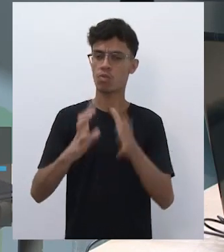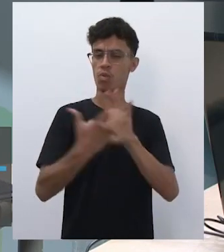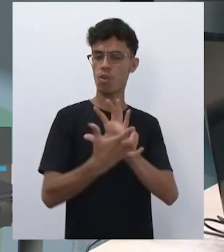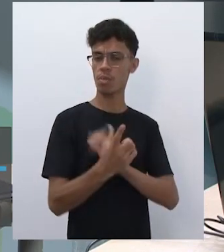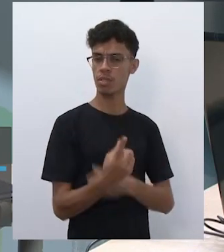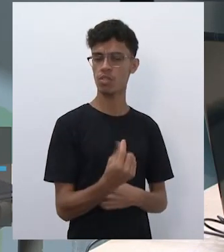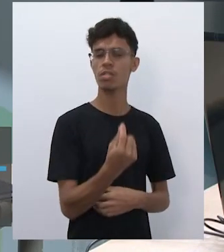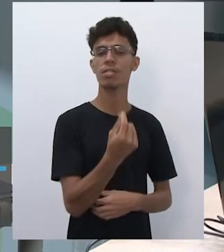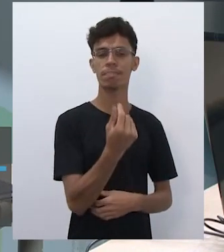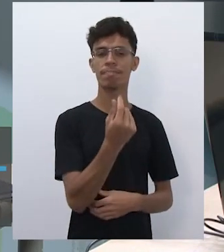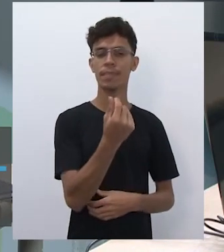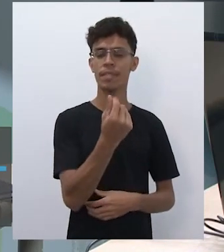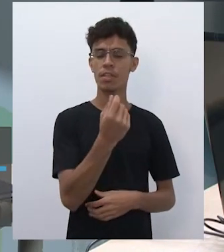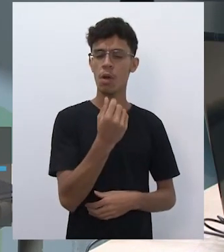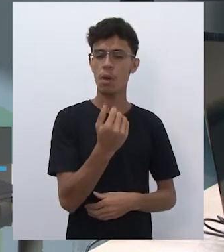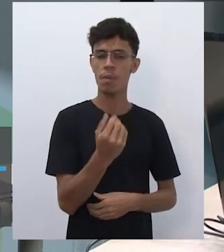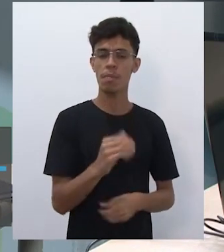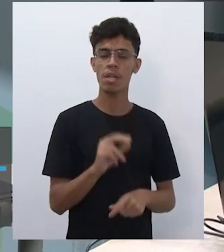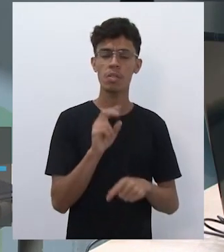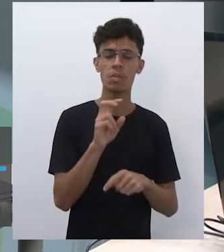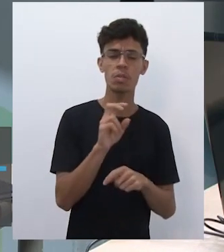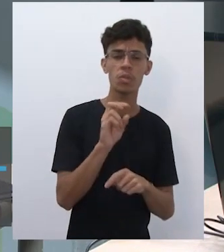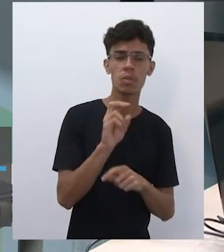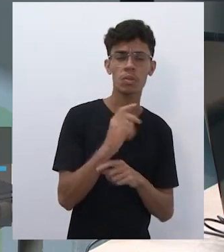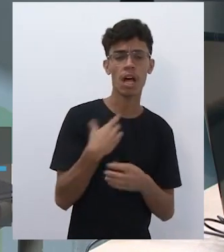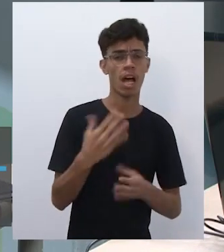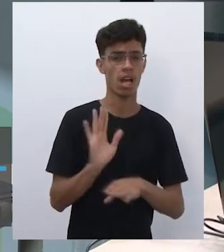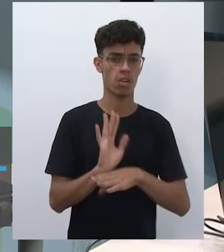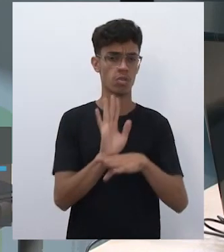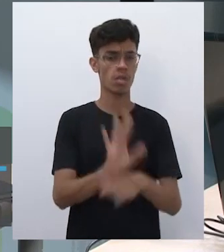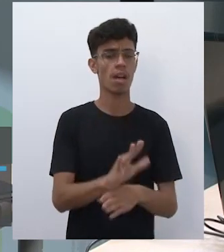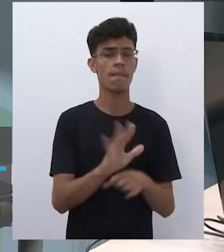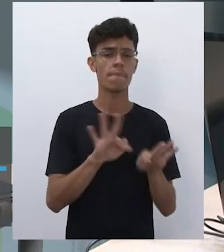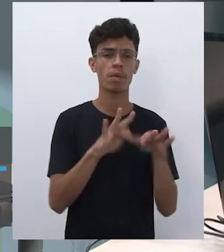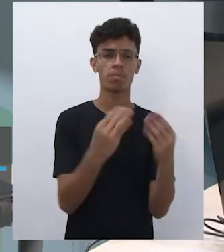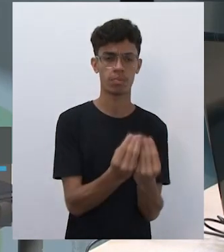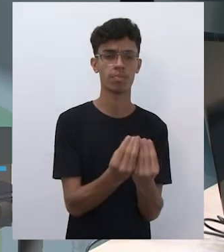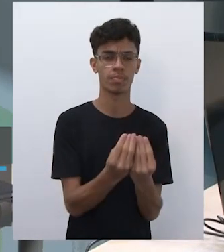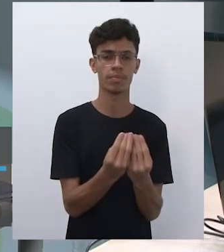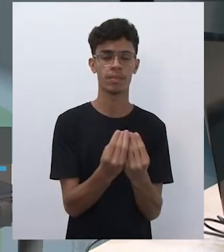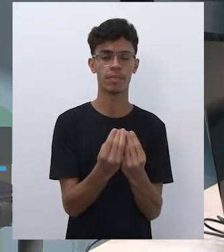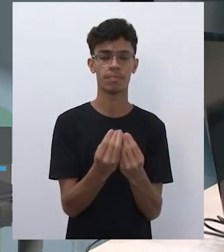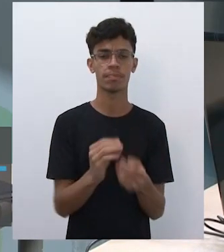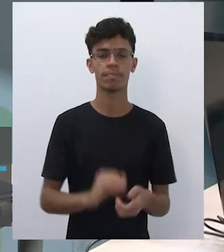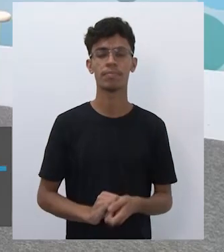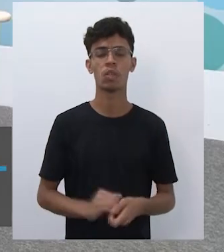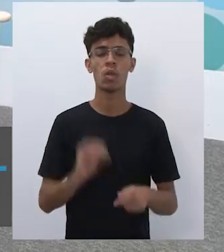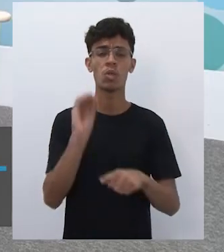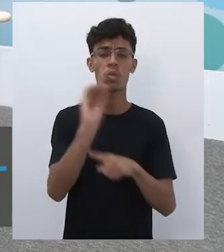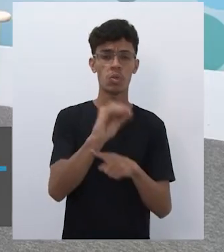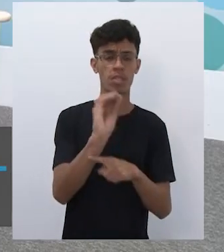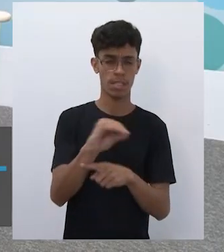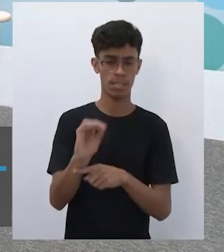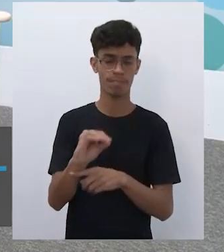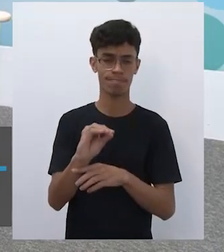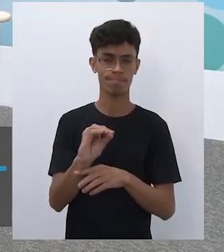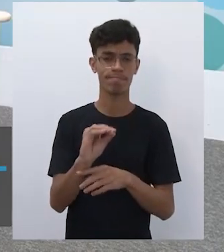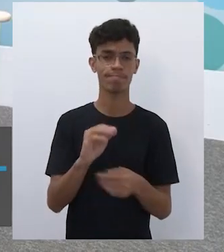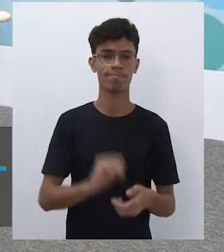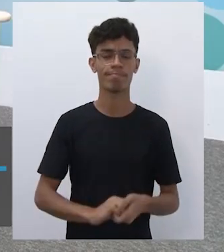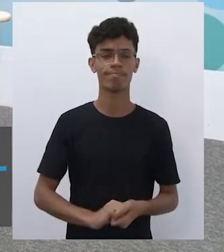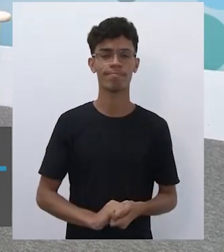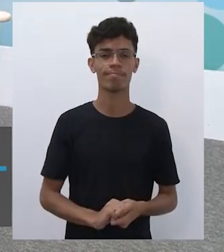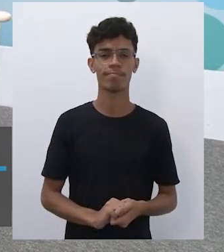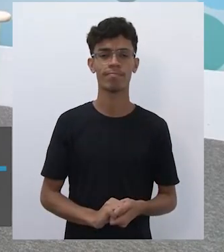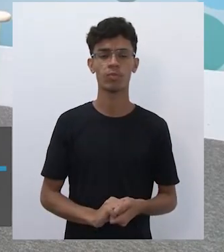a sua família e também não gera de novo a mesma matéria-prima para o mercado, não é, professor Gera Anderson? uma rede, né? Interconexões.